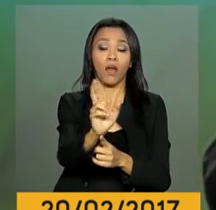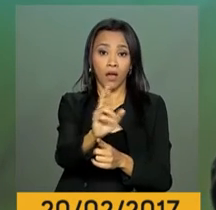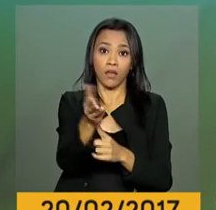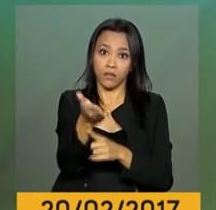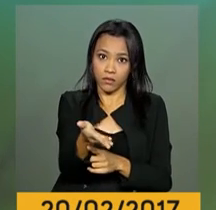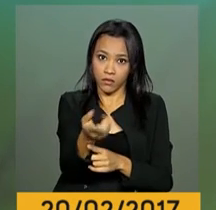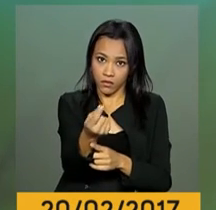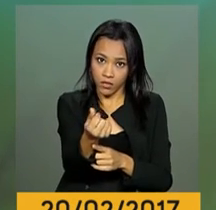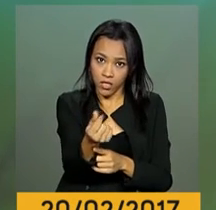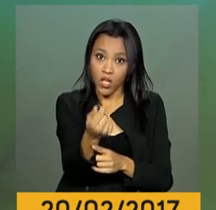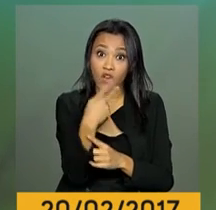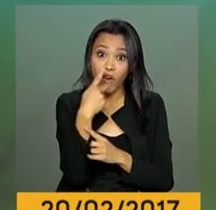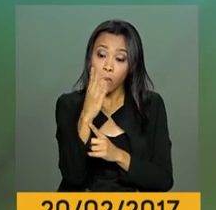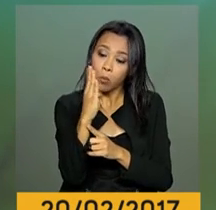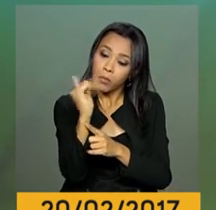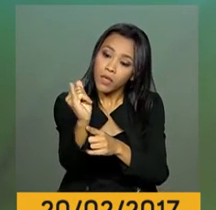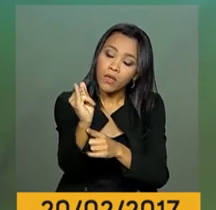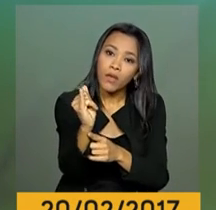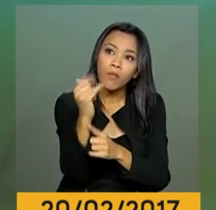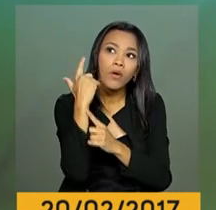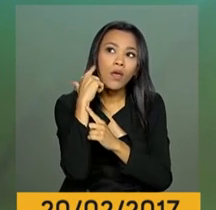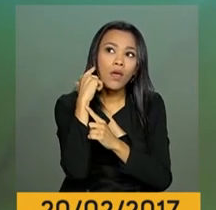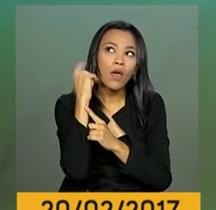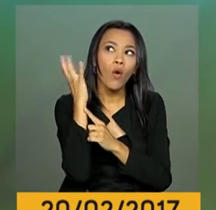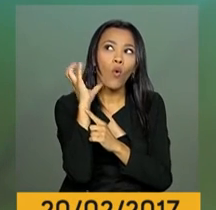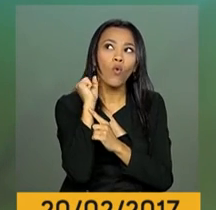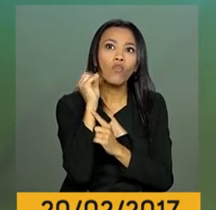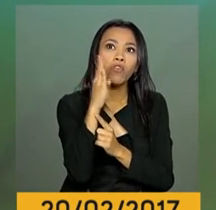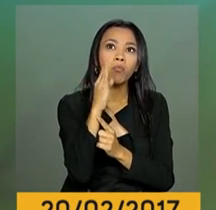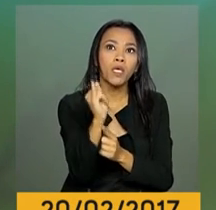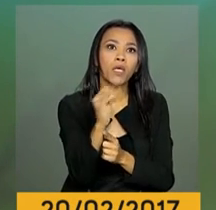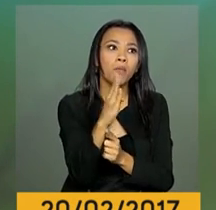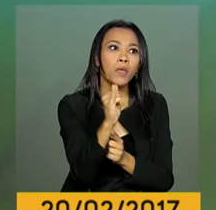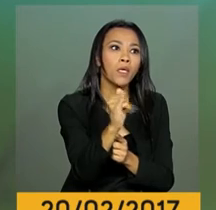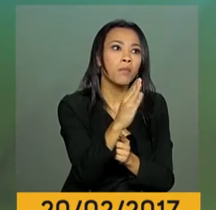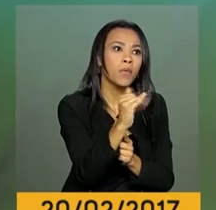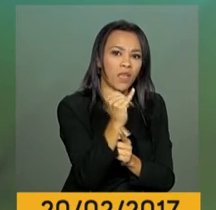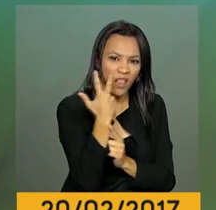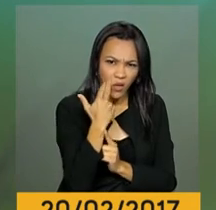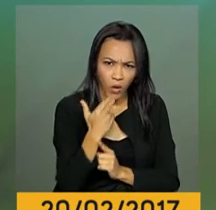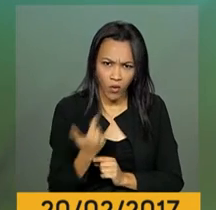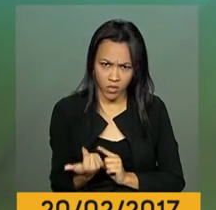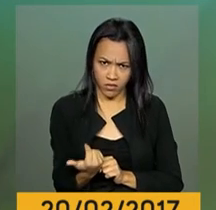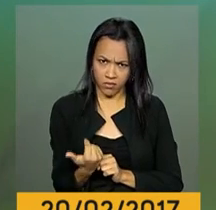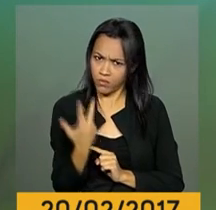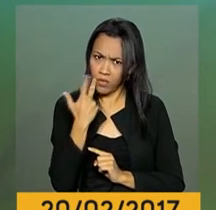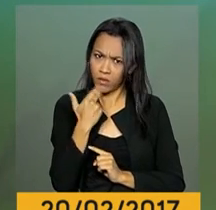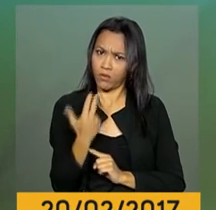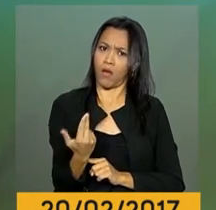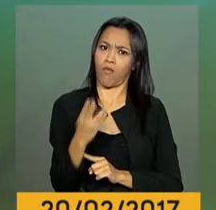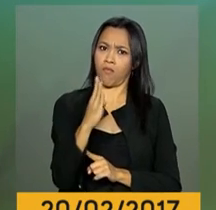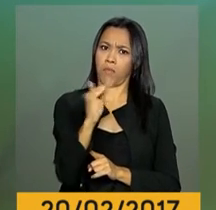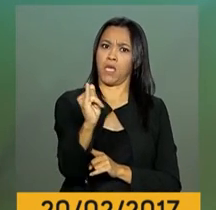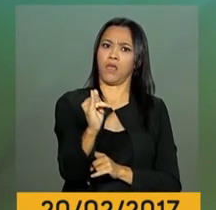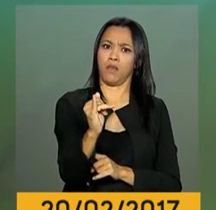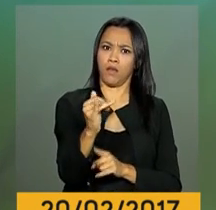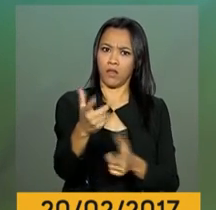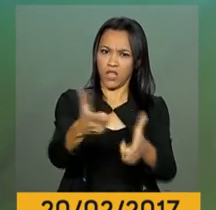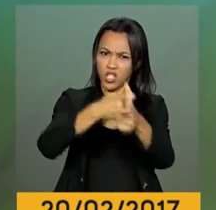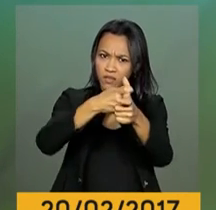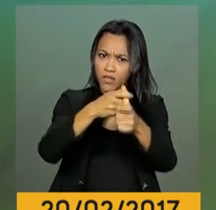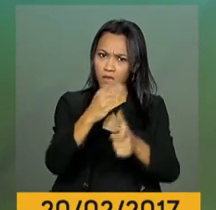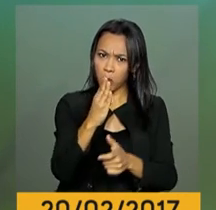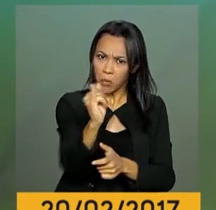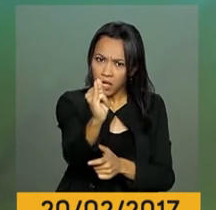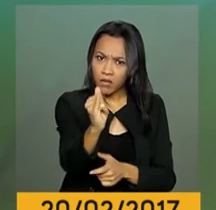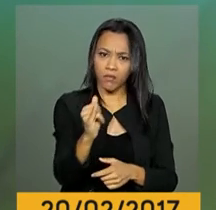Eu enfatizo bilhões, porque os nossos ouvidos hoje ouvem bilhões e acham que é natural. E não é natural. Um déficit dessa natureza é